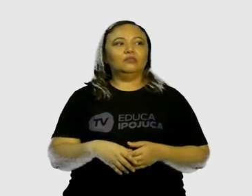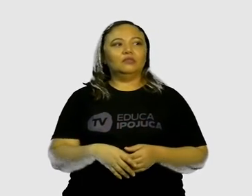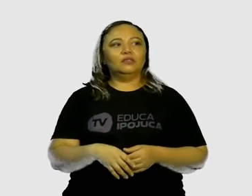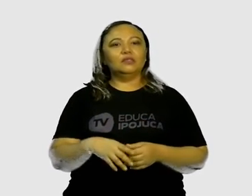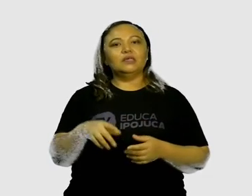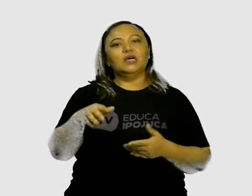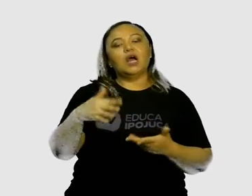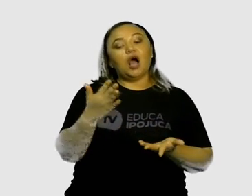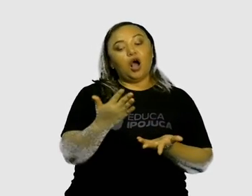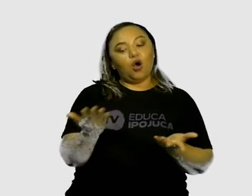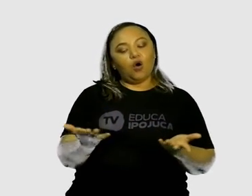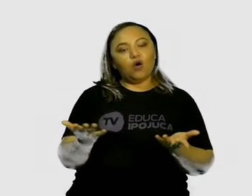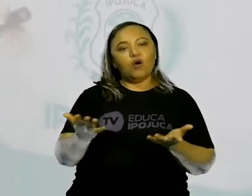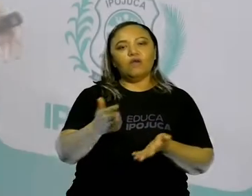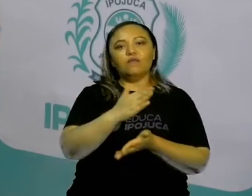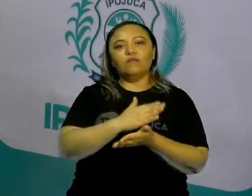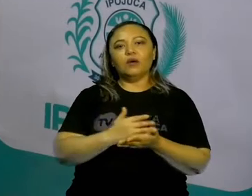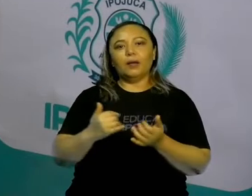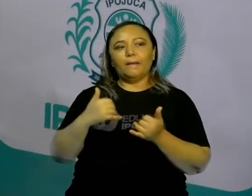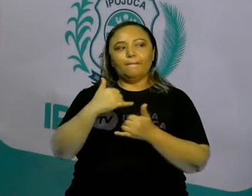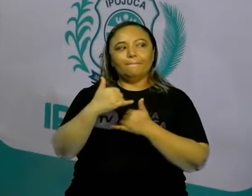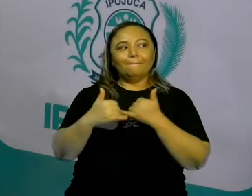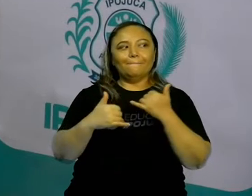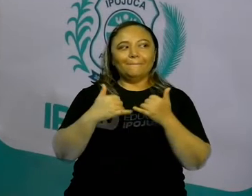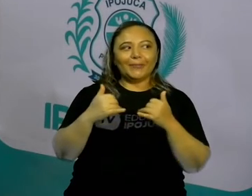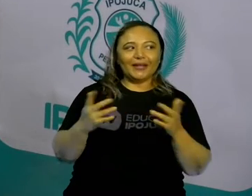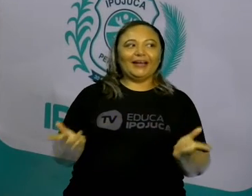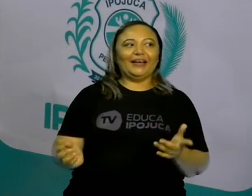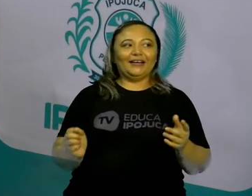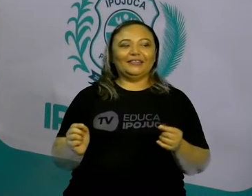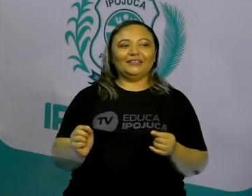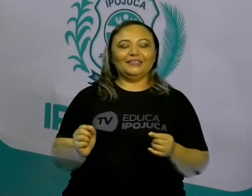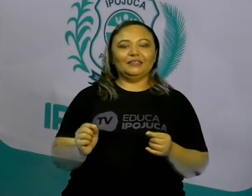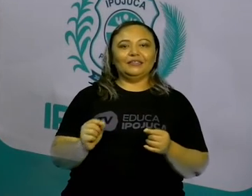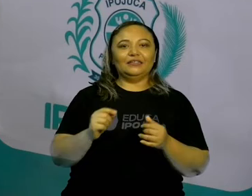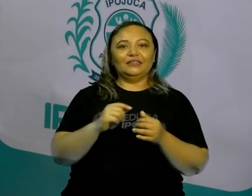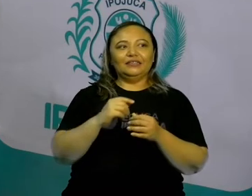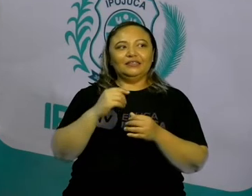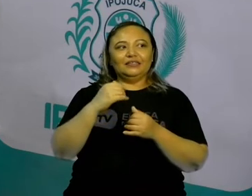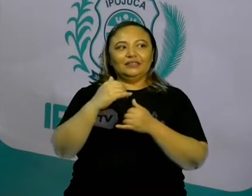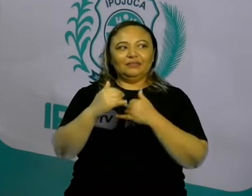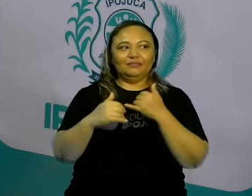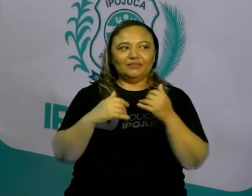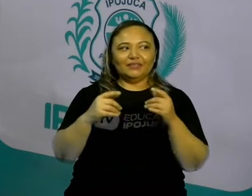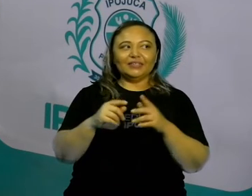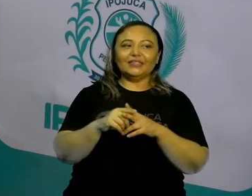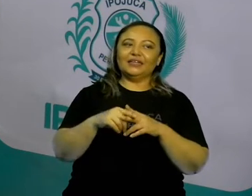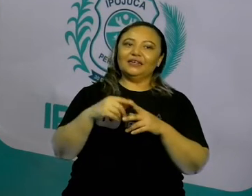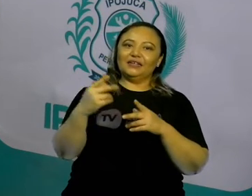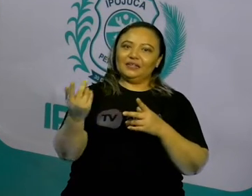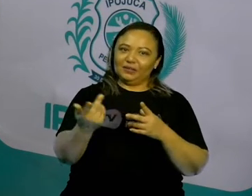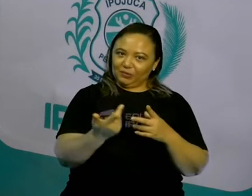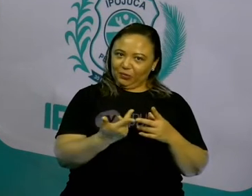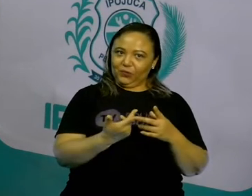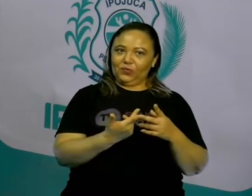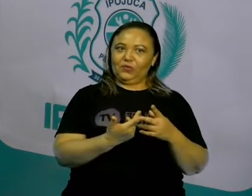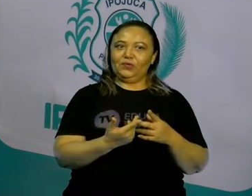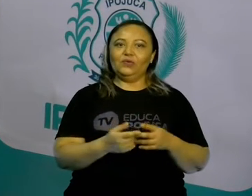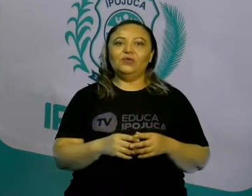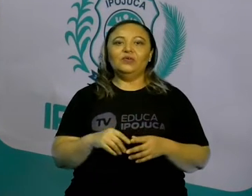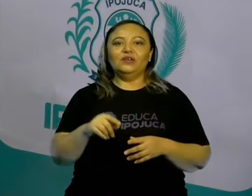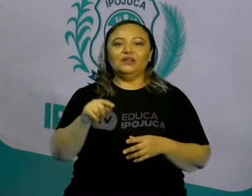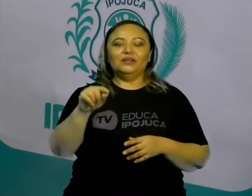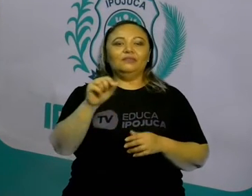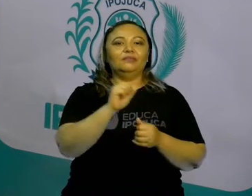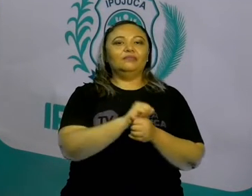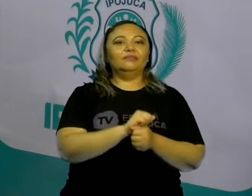isso eu vou convidar de vocês vamos brincar de fenda Pois é para brincar de trida Tomei dois amigos aqui o